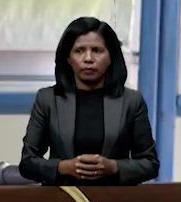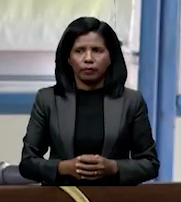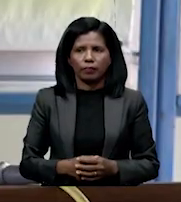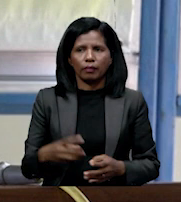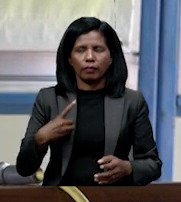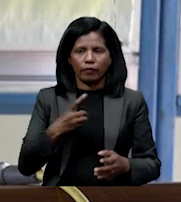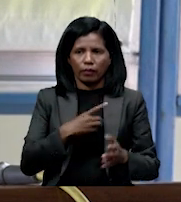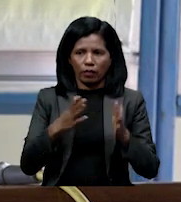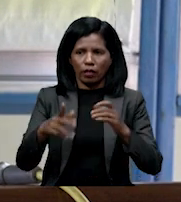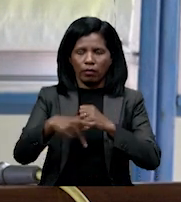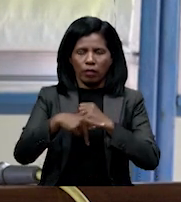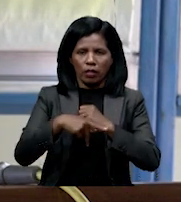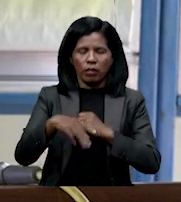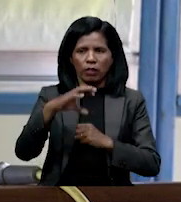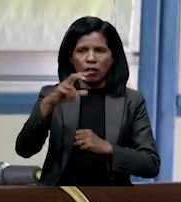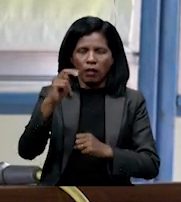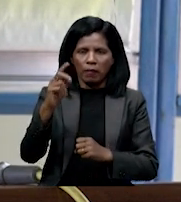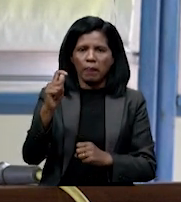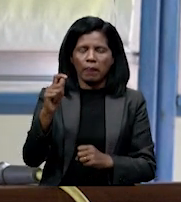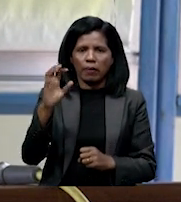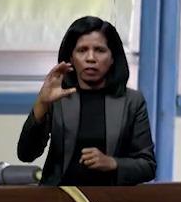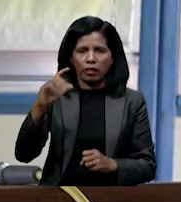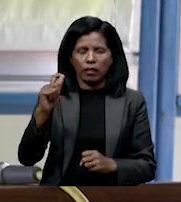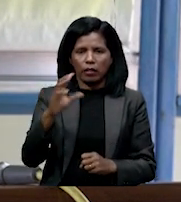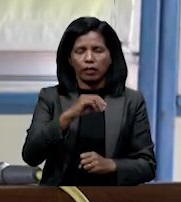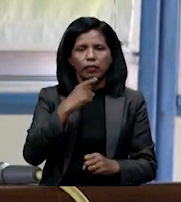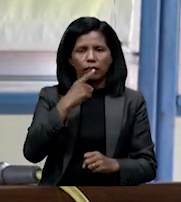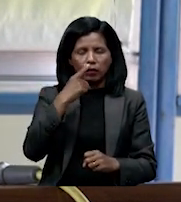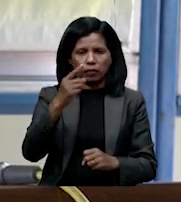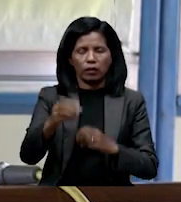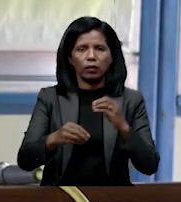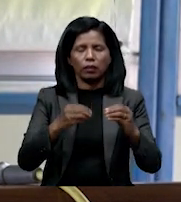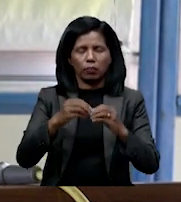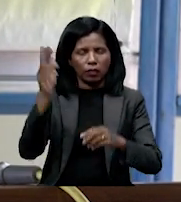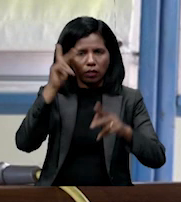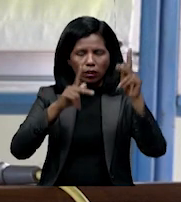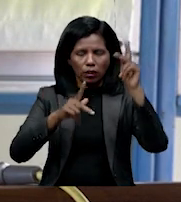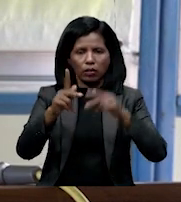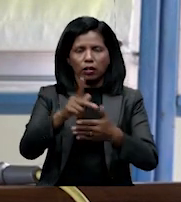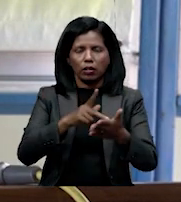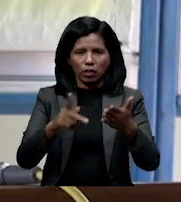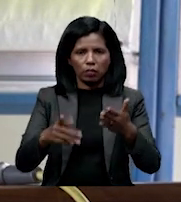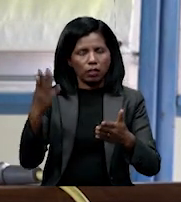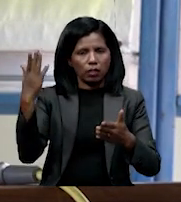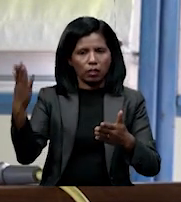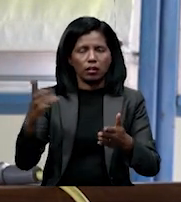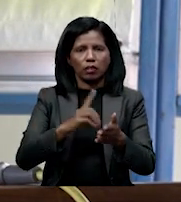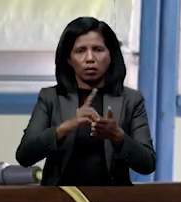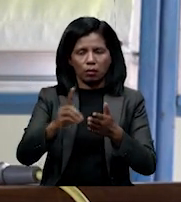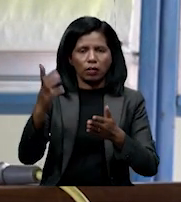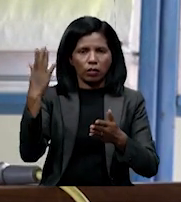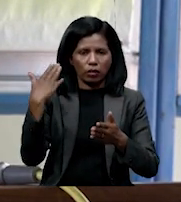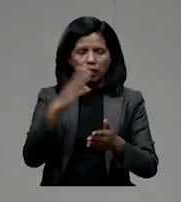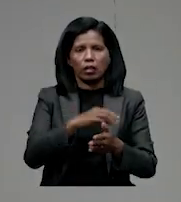Deputado bancada CNRT adere tu Hugo da Costa atua exigência ni relaciona o caso crime Siranebe acontece ia semana hirak ikus